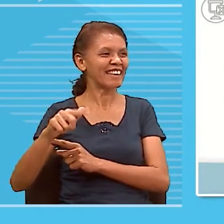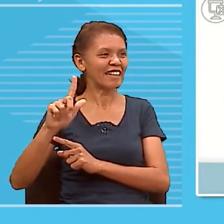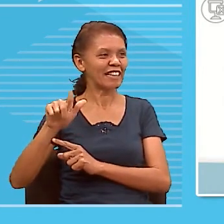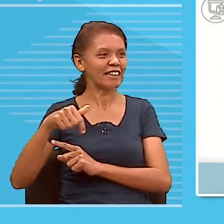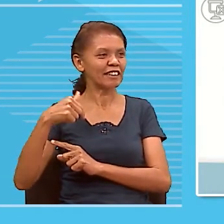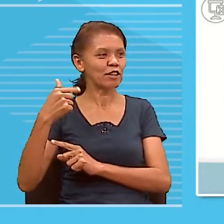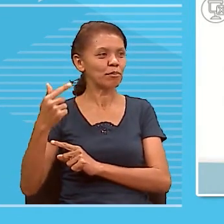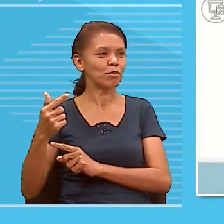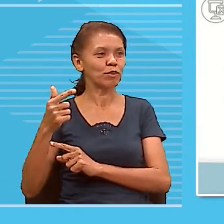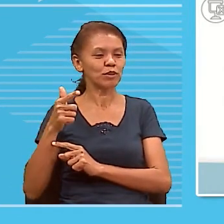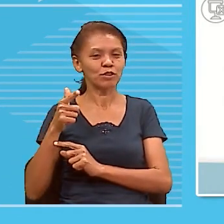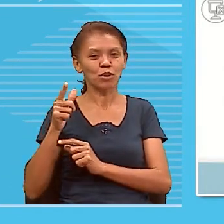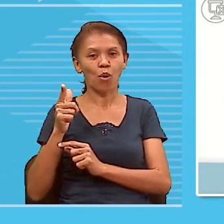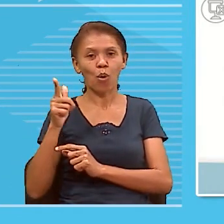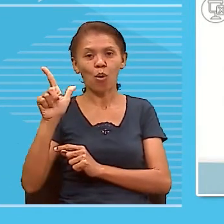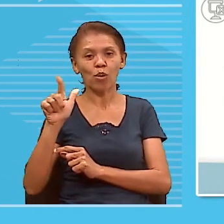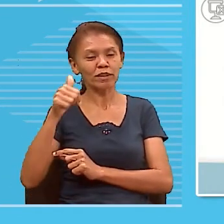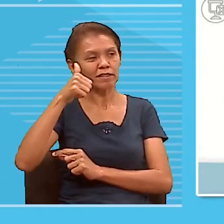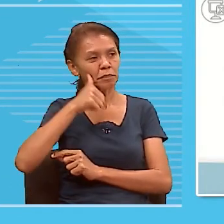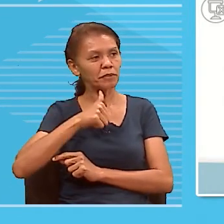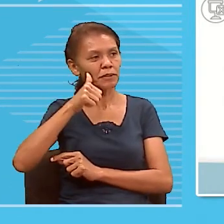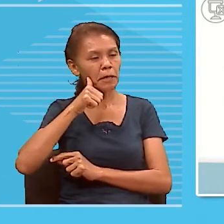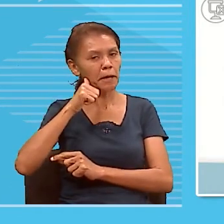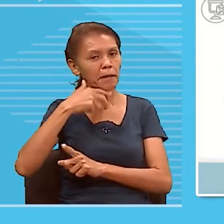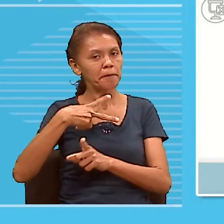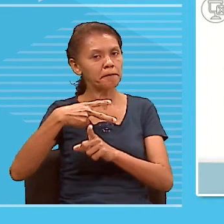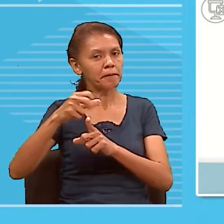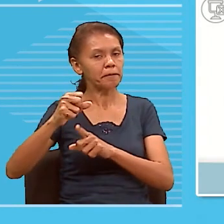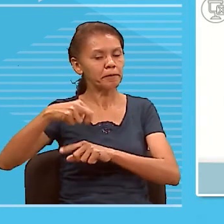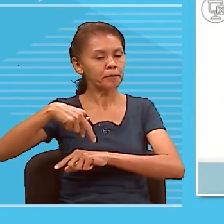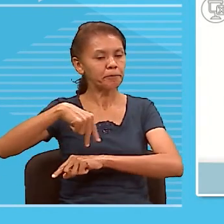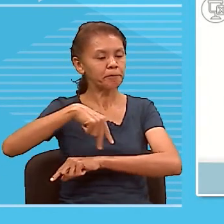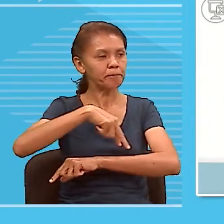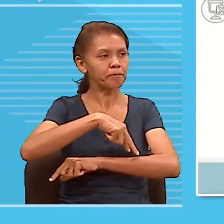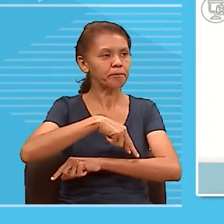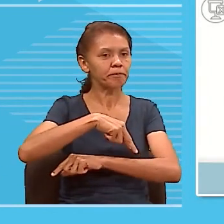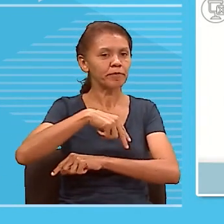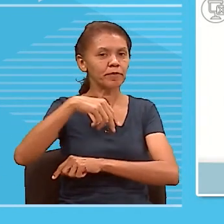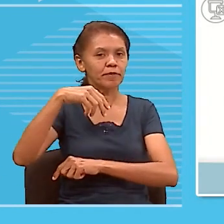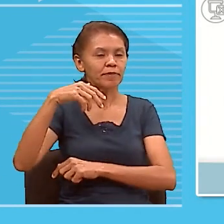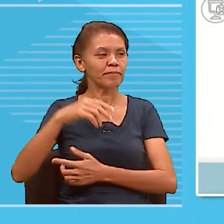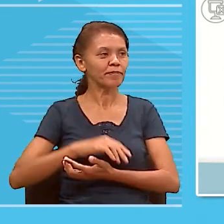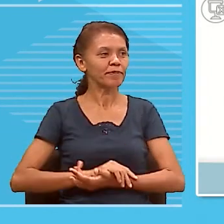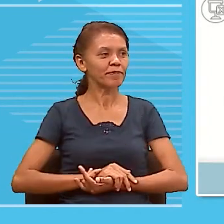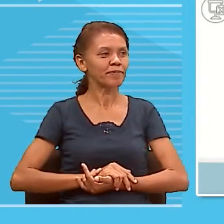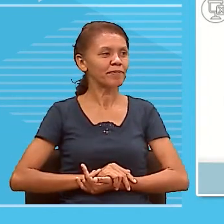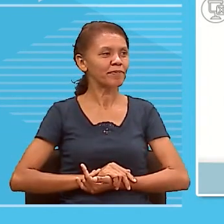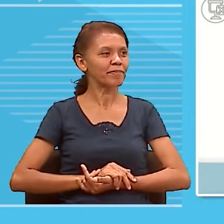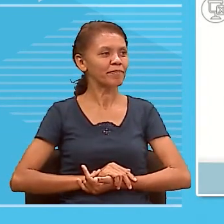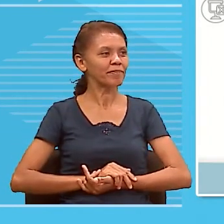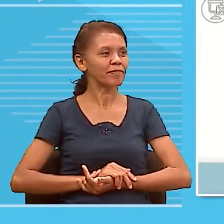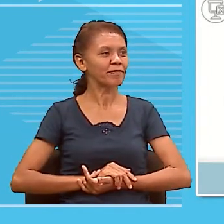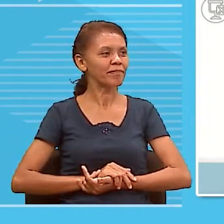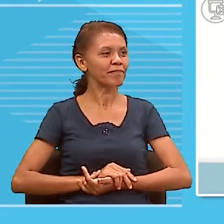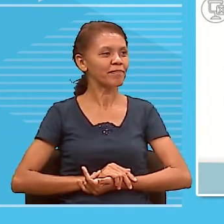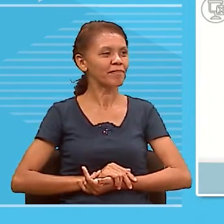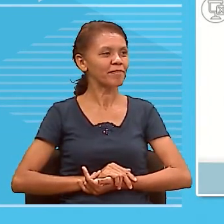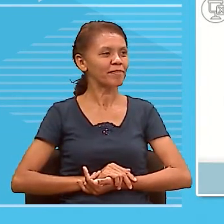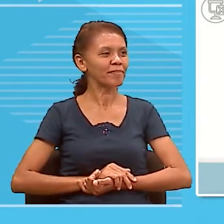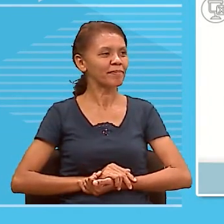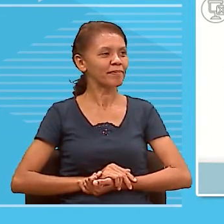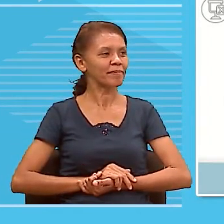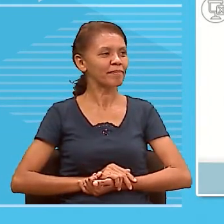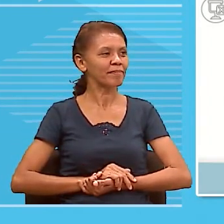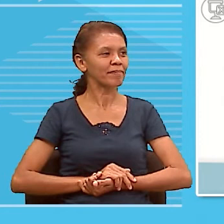dela vieram Chelsea Smith dos Estados Unidos em 1995 Wendy feat